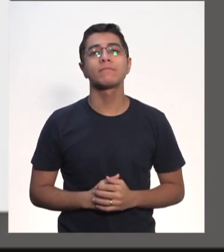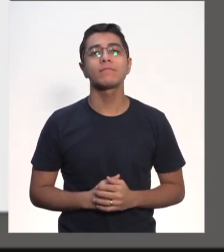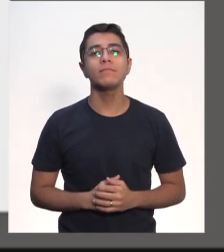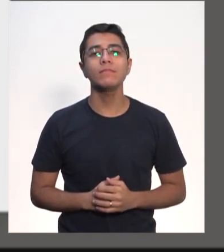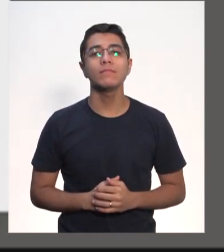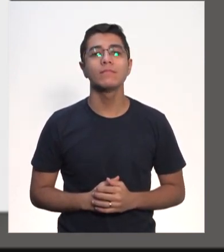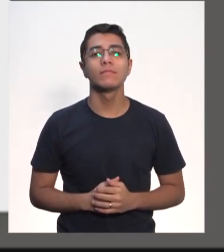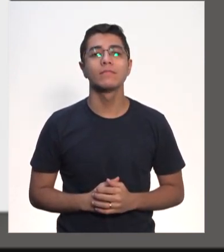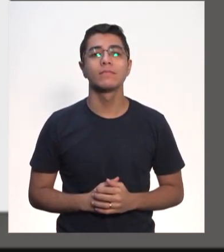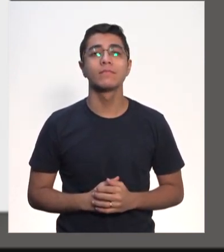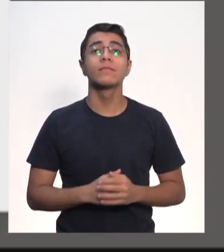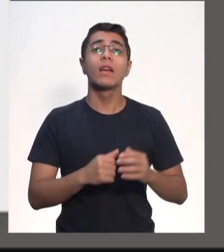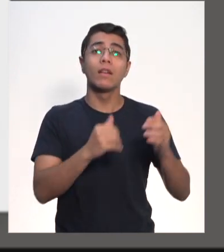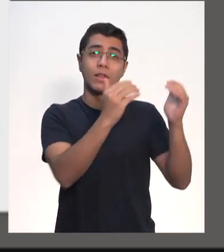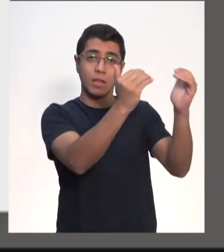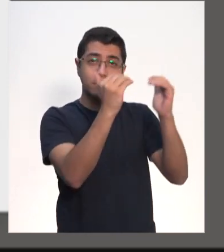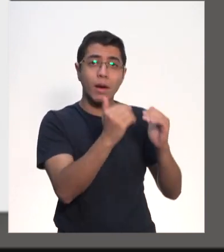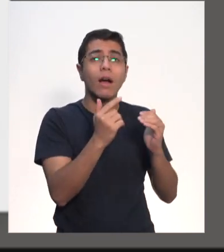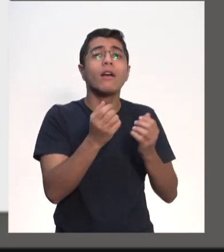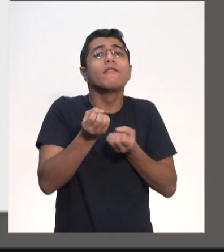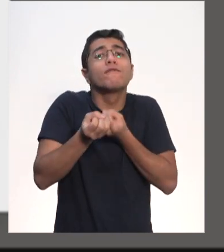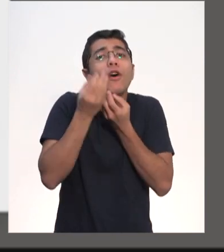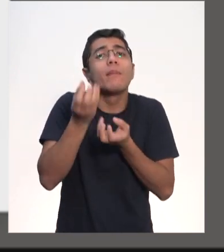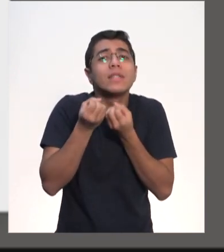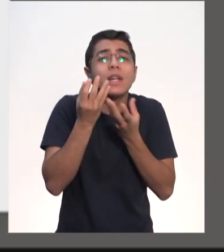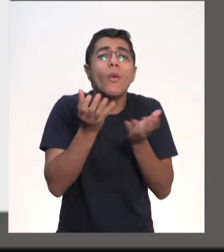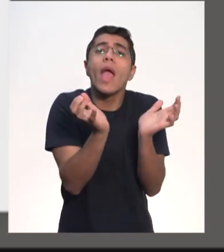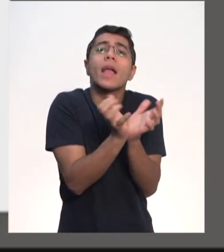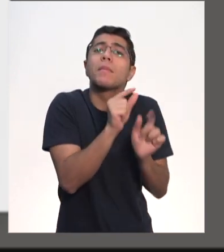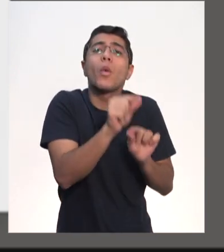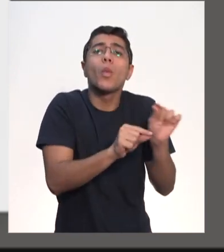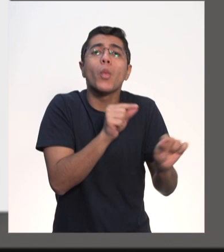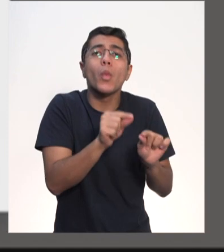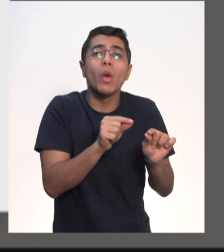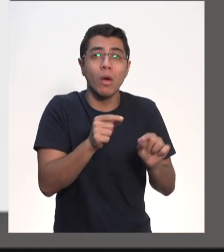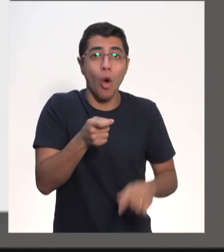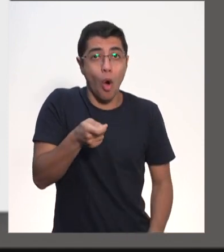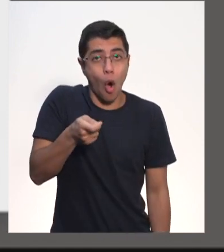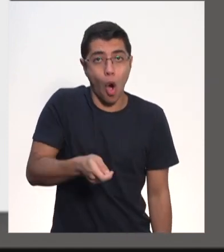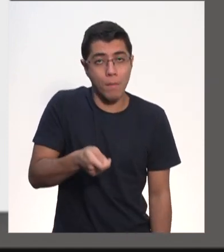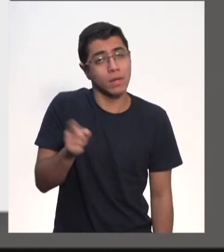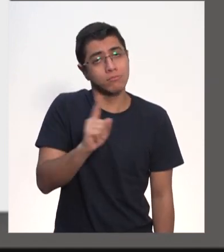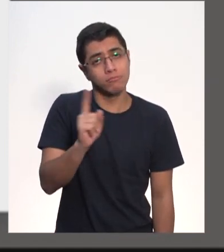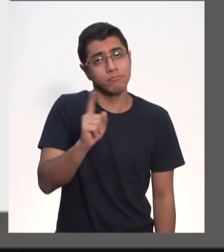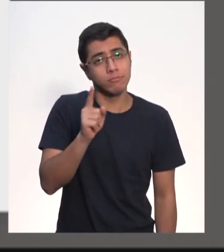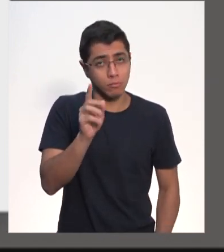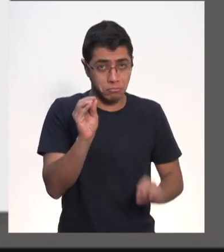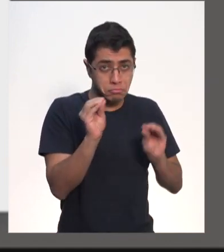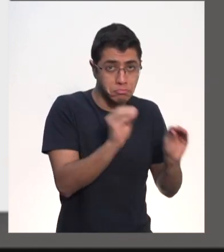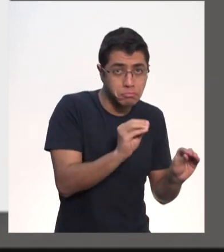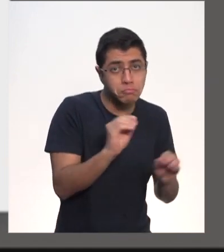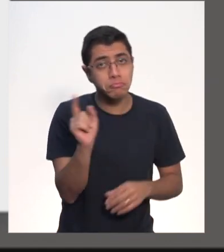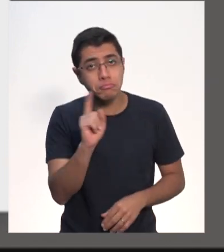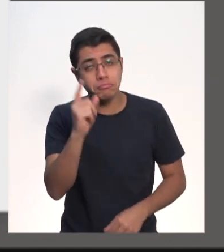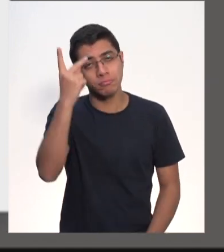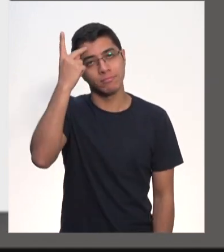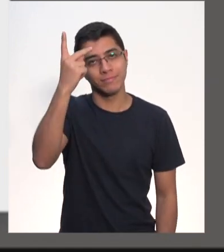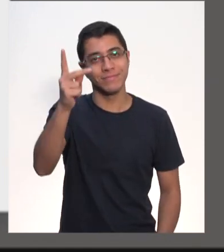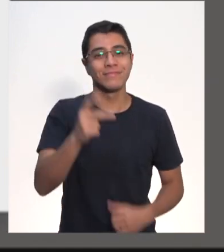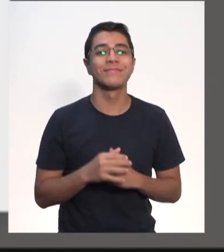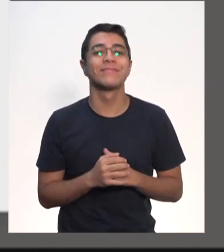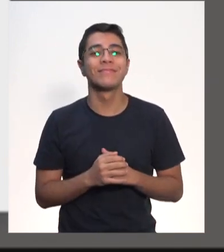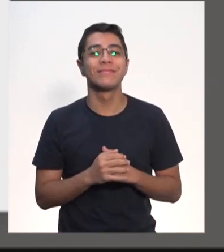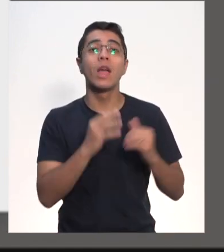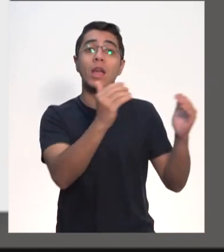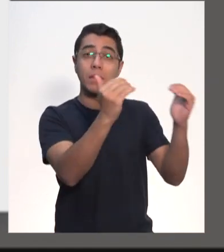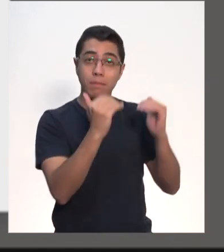Adicione uma descrição, é opcional, e aqui na privacidade você coloca a equipe privada para onde